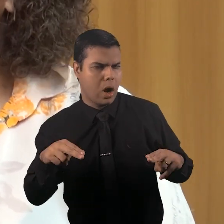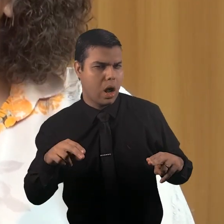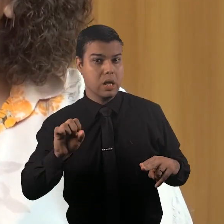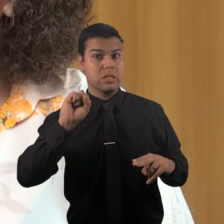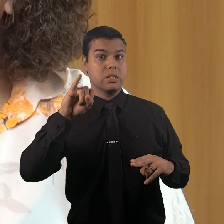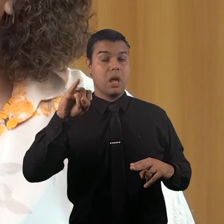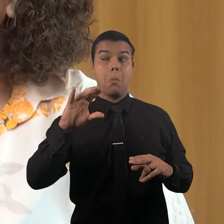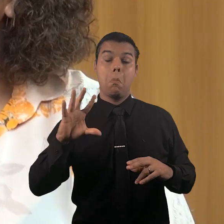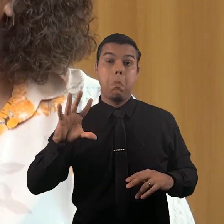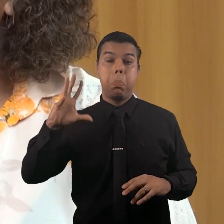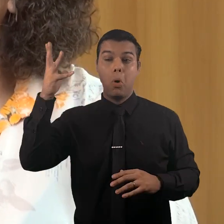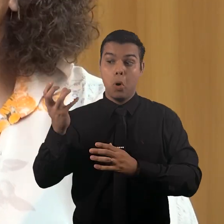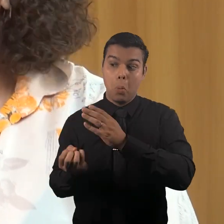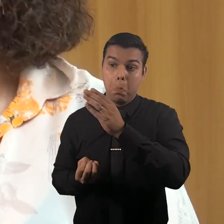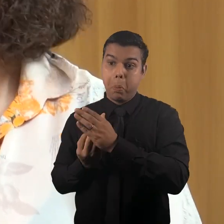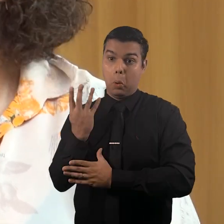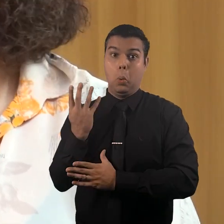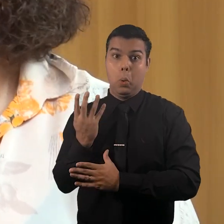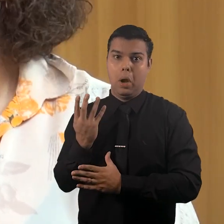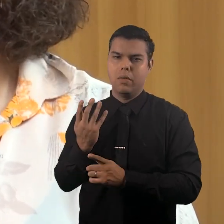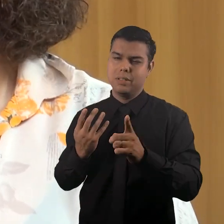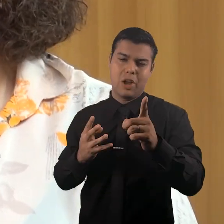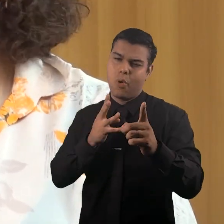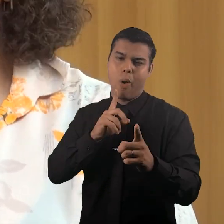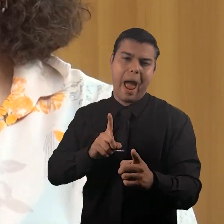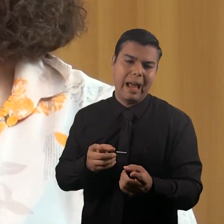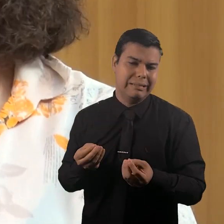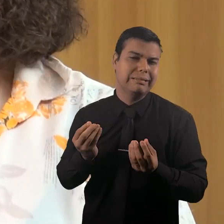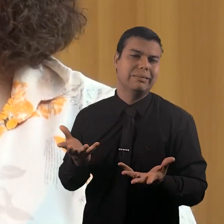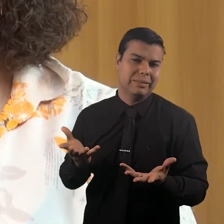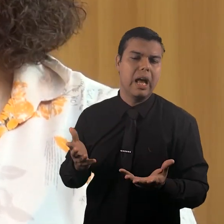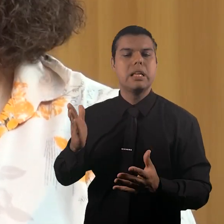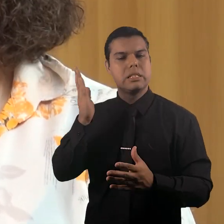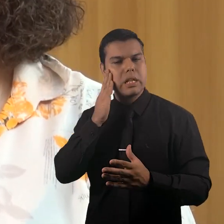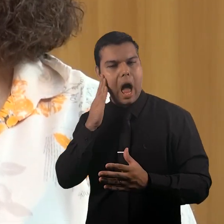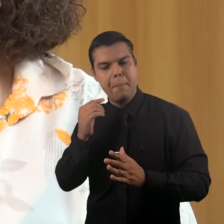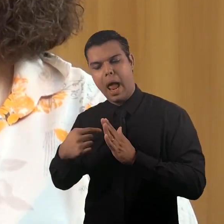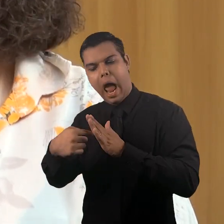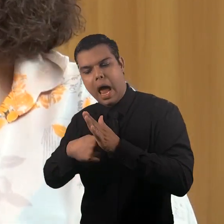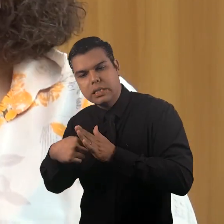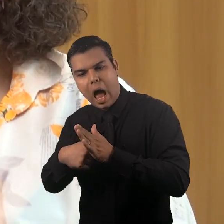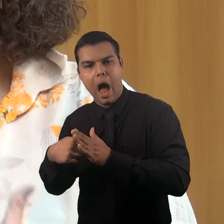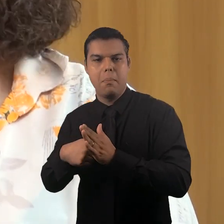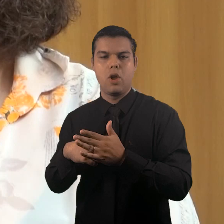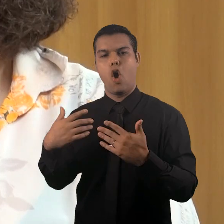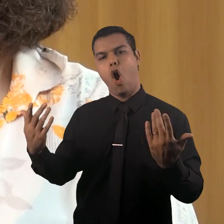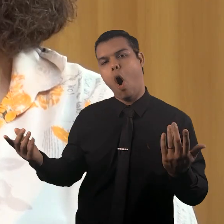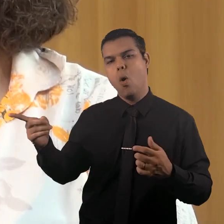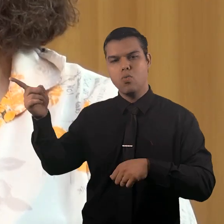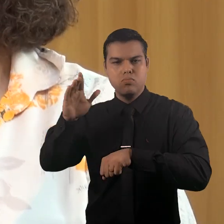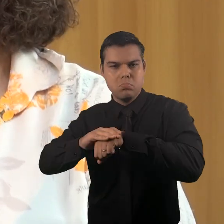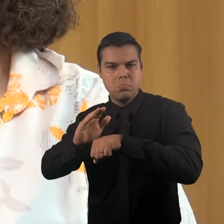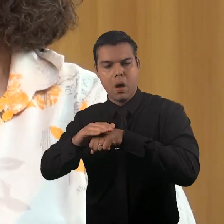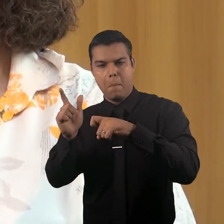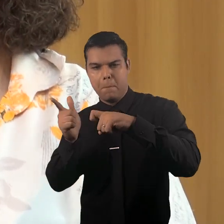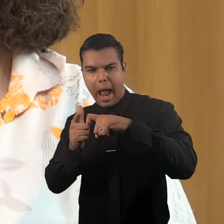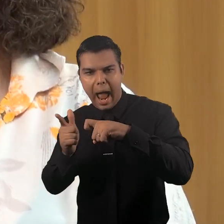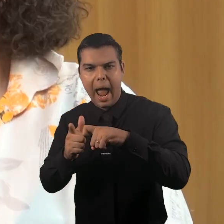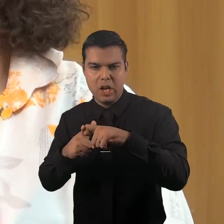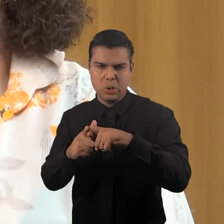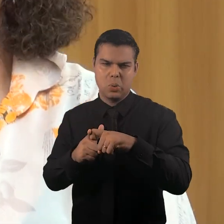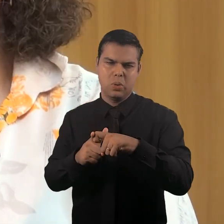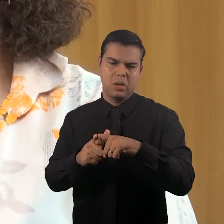ligar se aparece uma coisa diferente. Ele não substitui a mamografia, ele não substitui o exame médico. E de forma alguma ele é